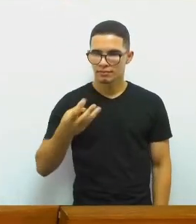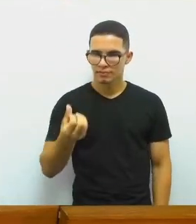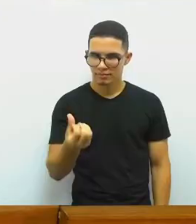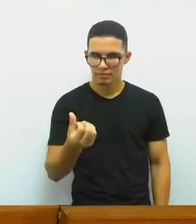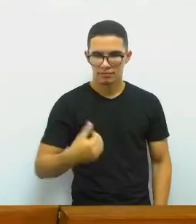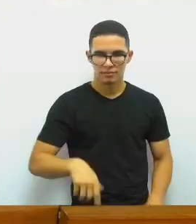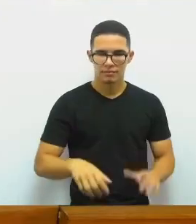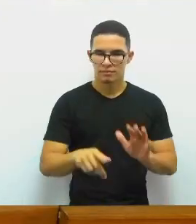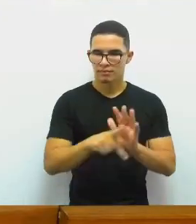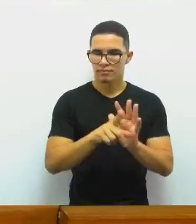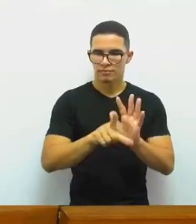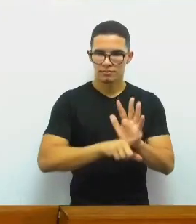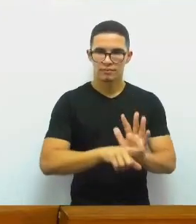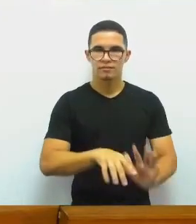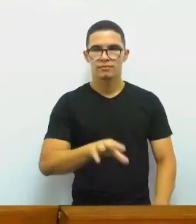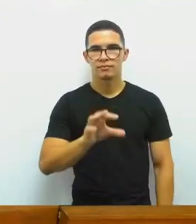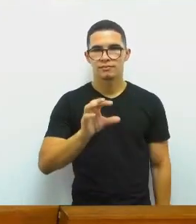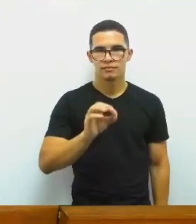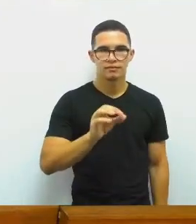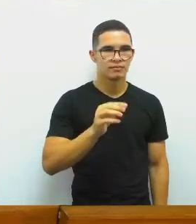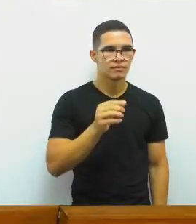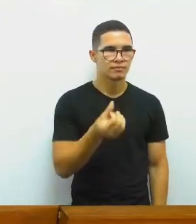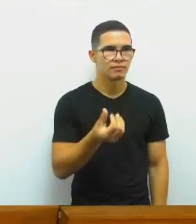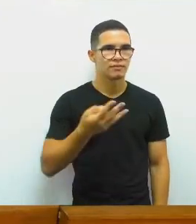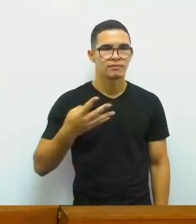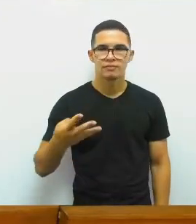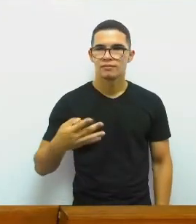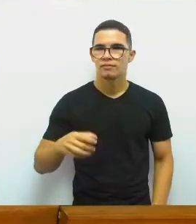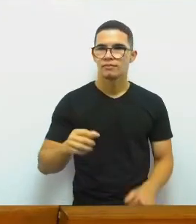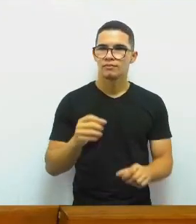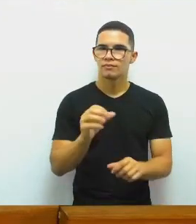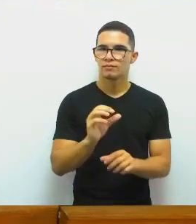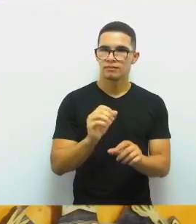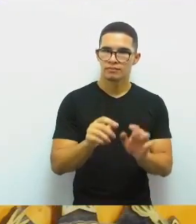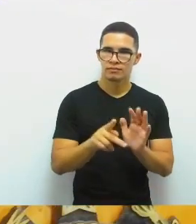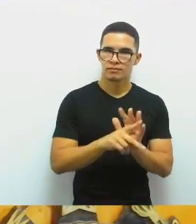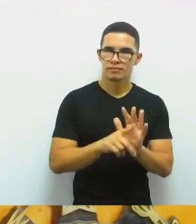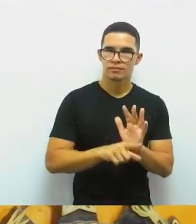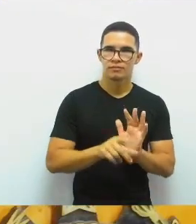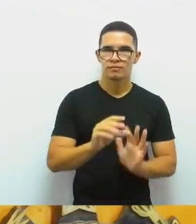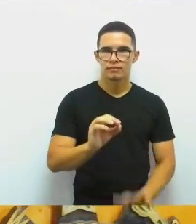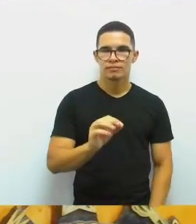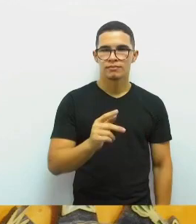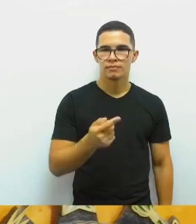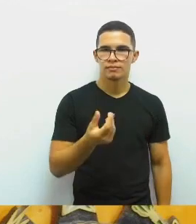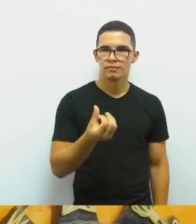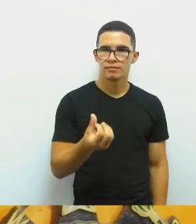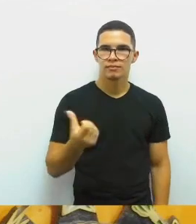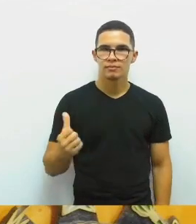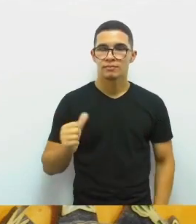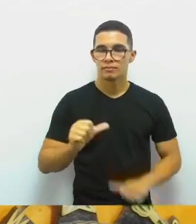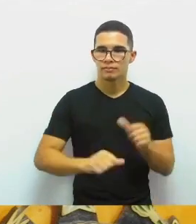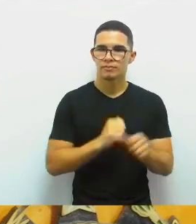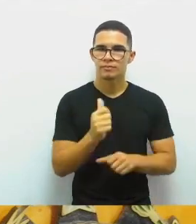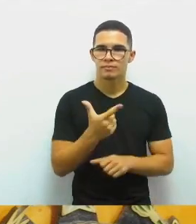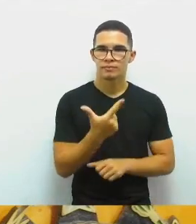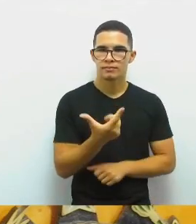lei 064, projeto de lei urgente da mensagem 056, de autoria do prefeito municipal, que altera a lei de